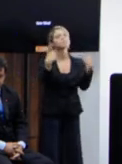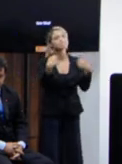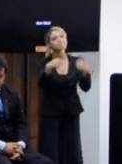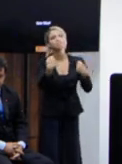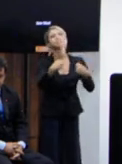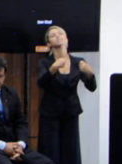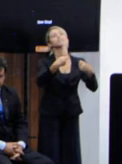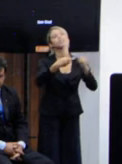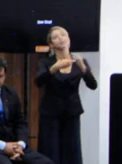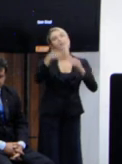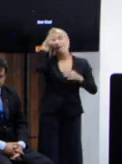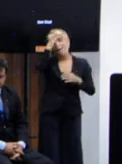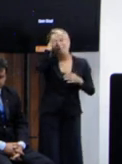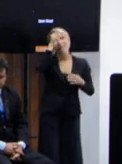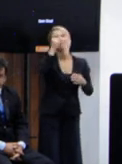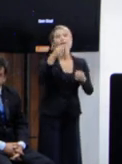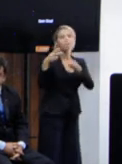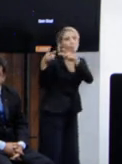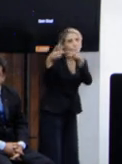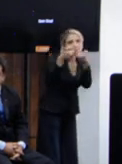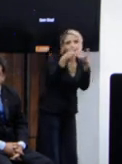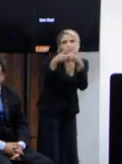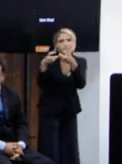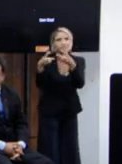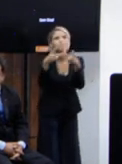perdendo um pouco e rejuvenesce